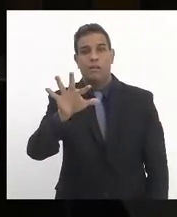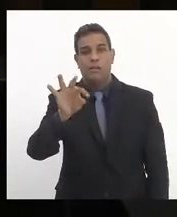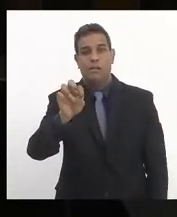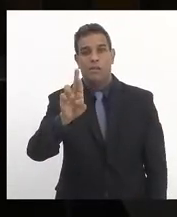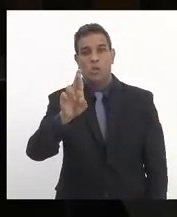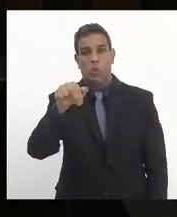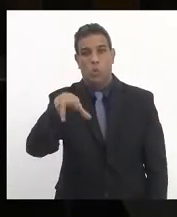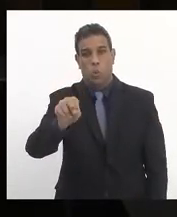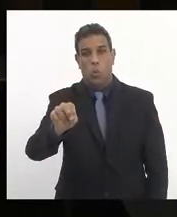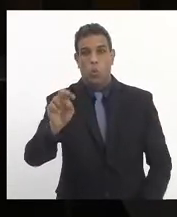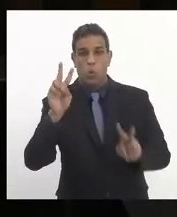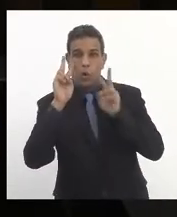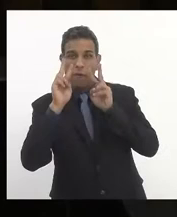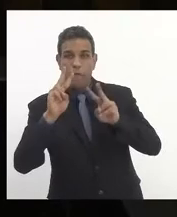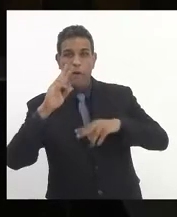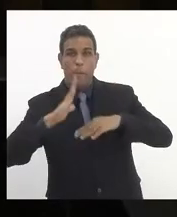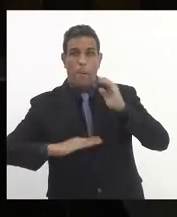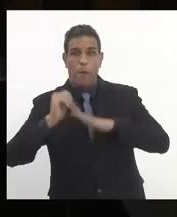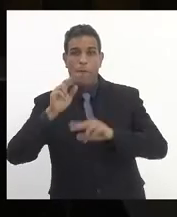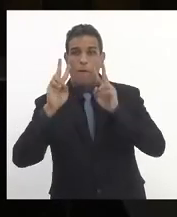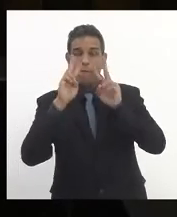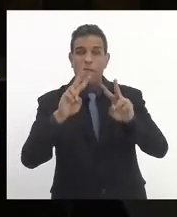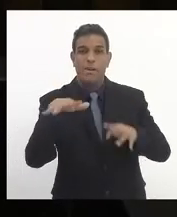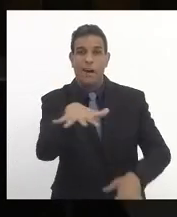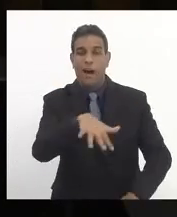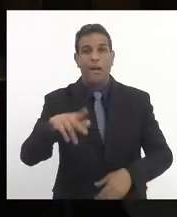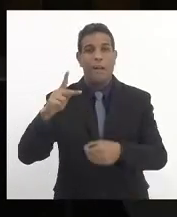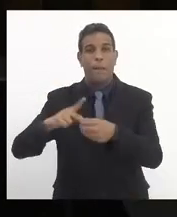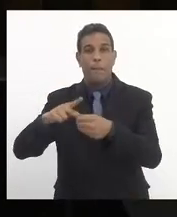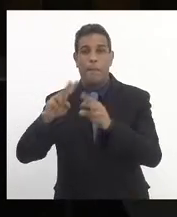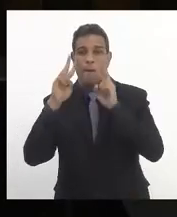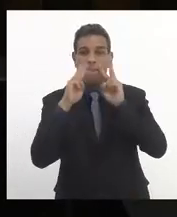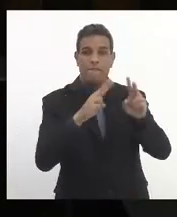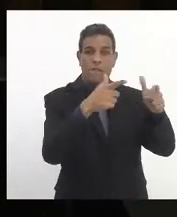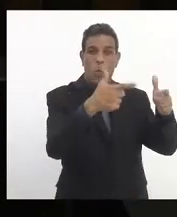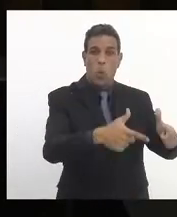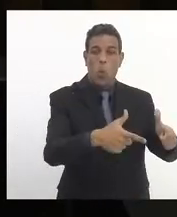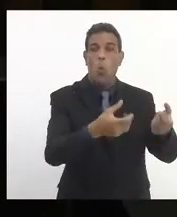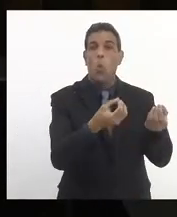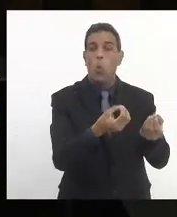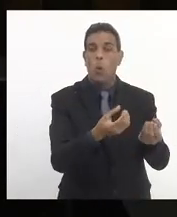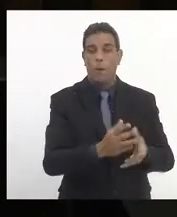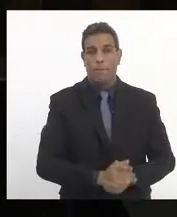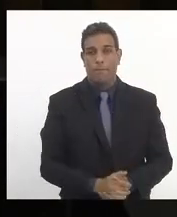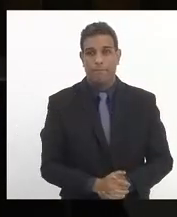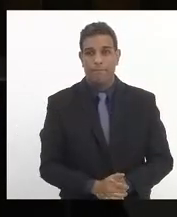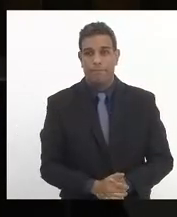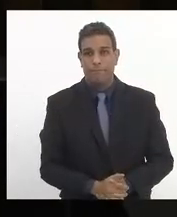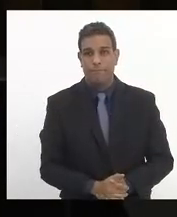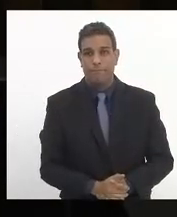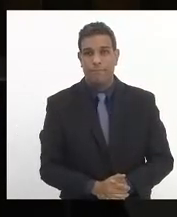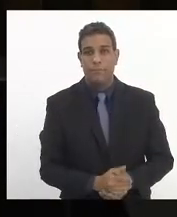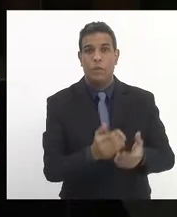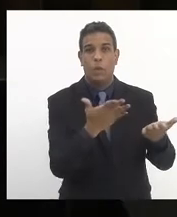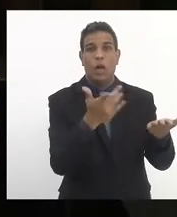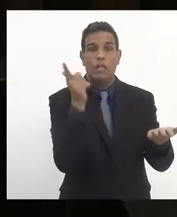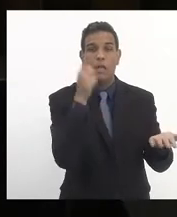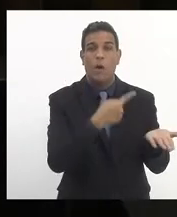da Petrobras decidiram que era uma área de